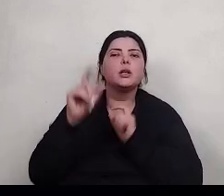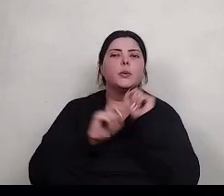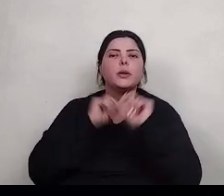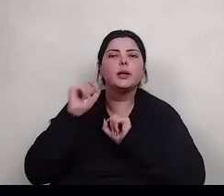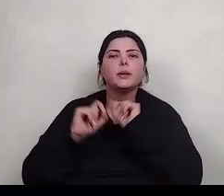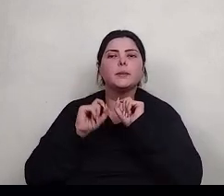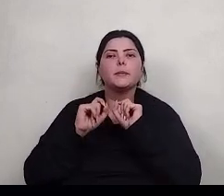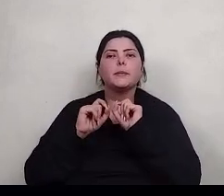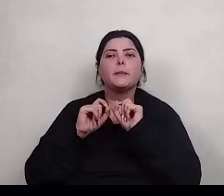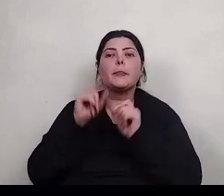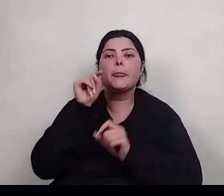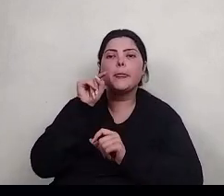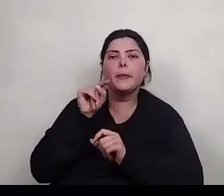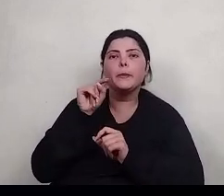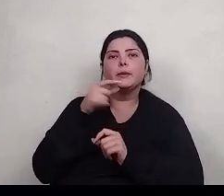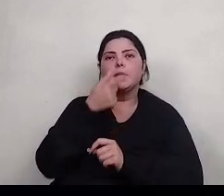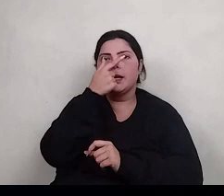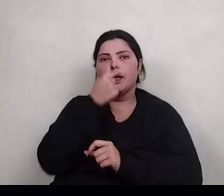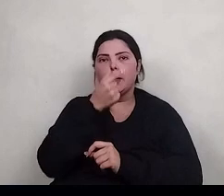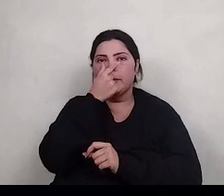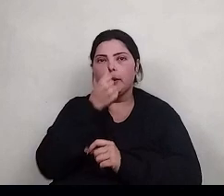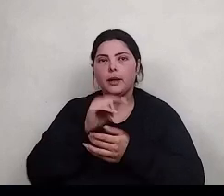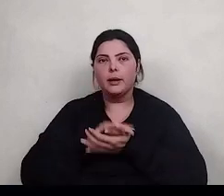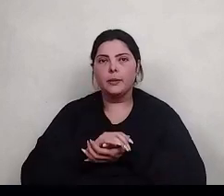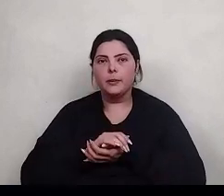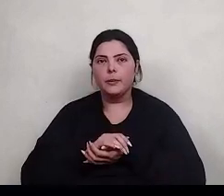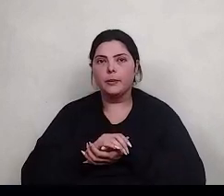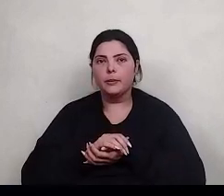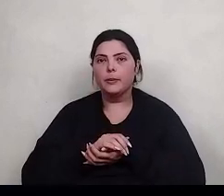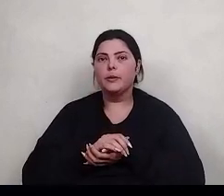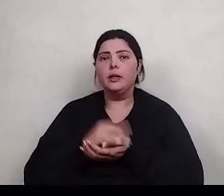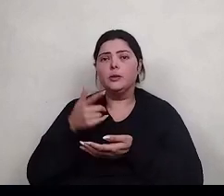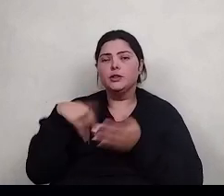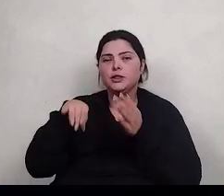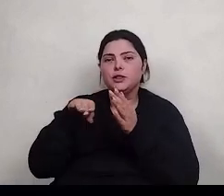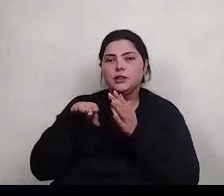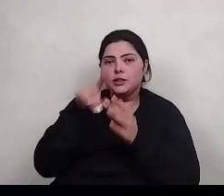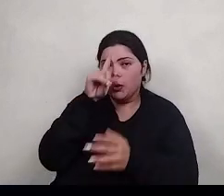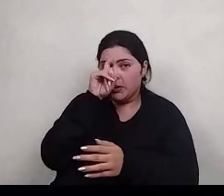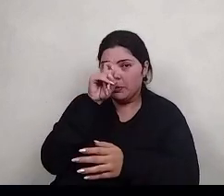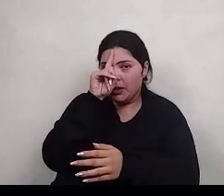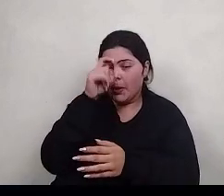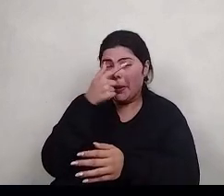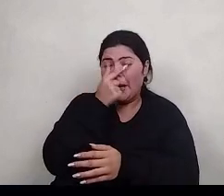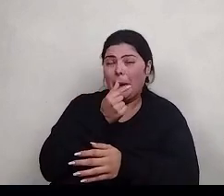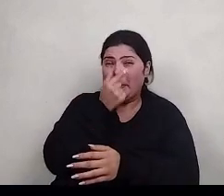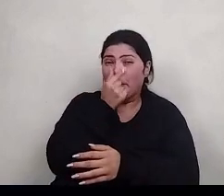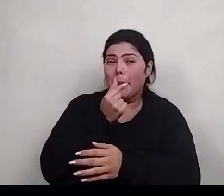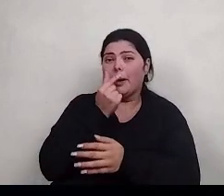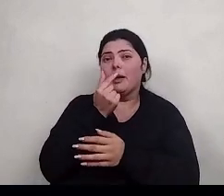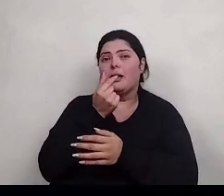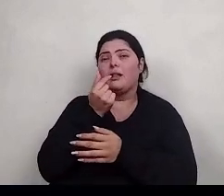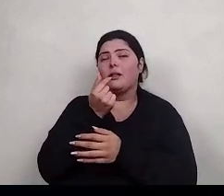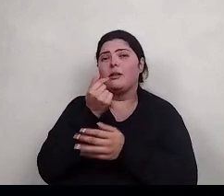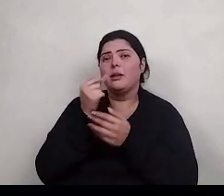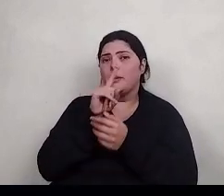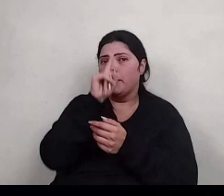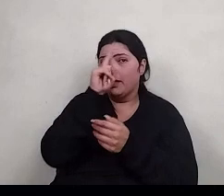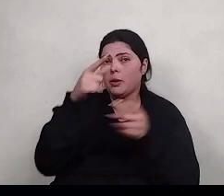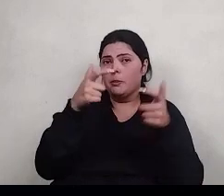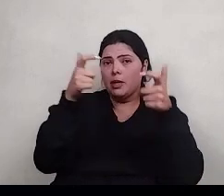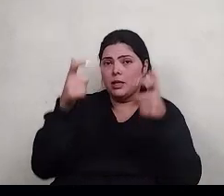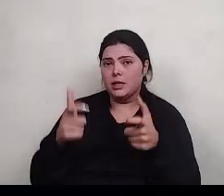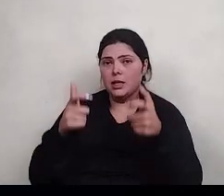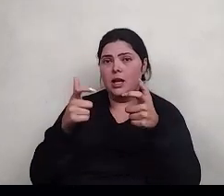você resfriado, né? Você chega, vai até o hospital, aí você é encaminhado até uma sala com um corredor